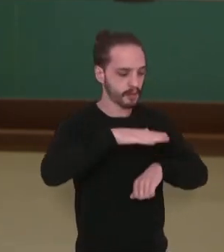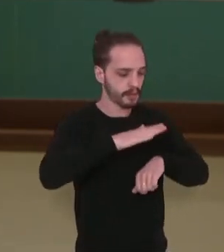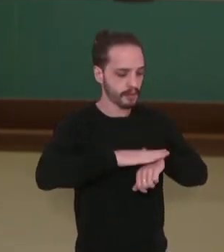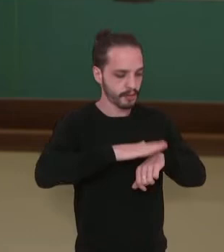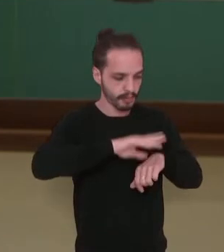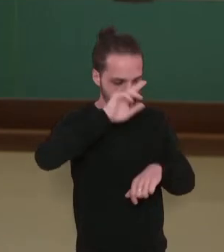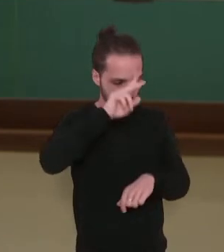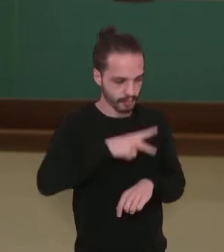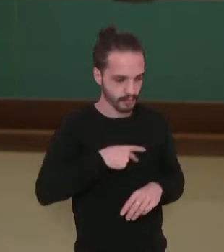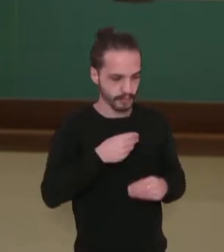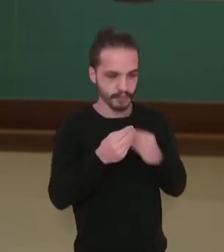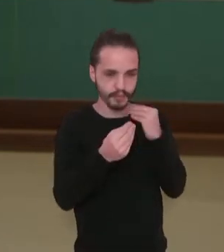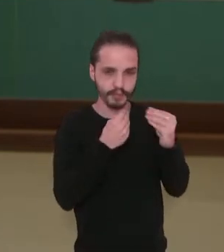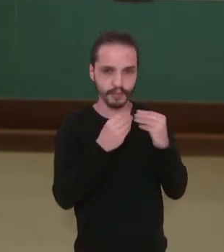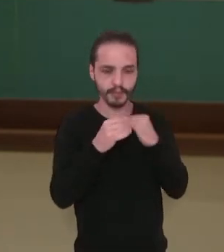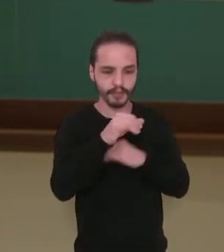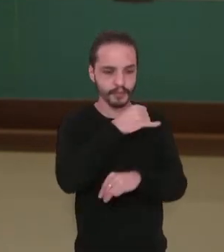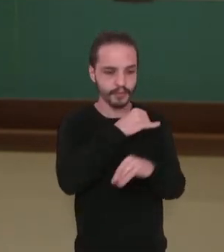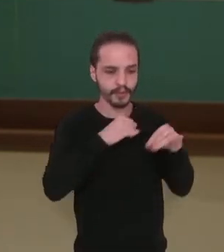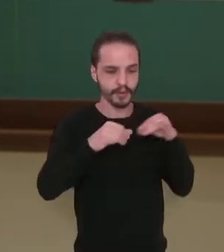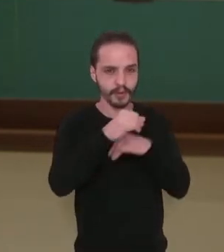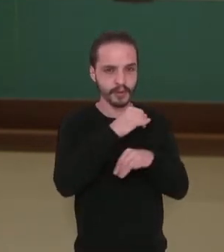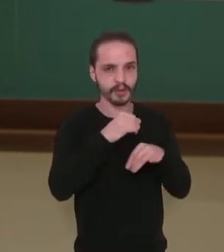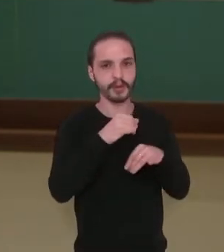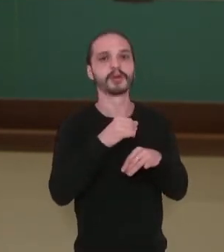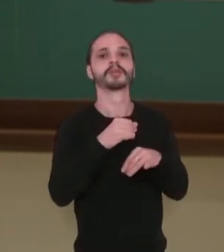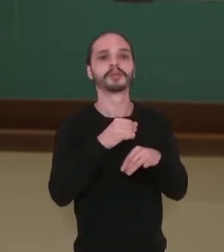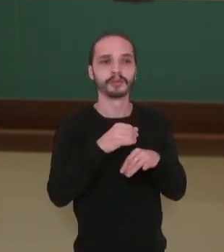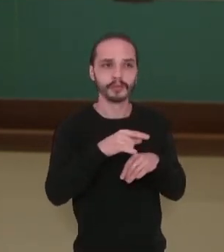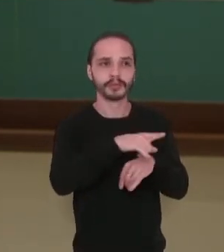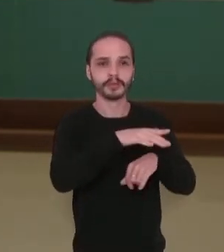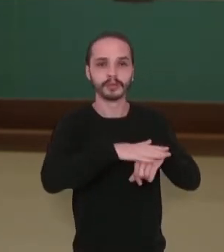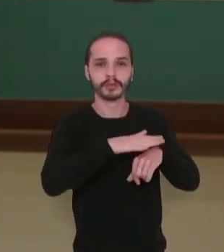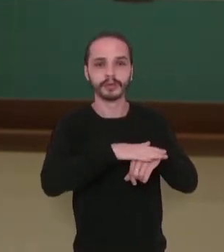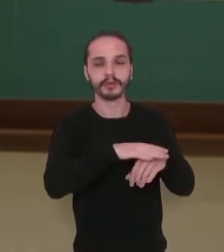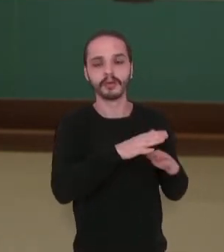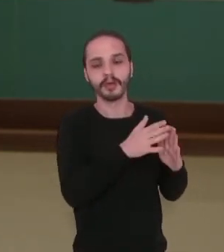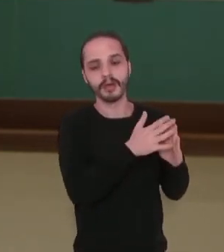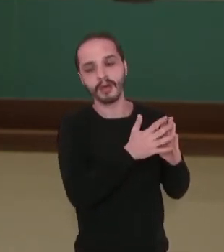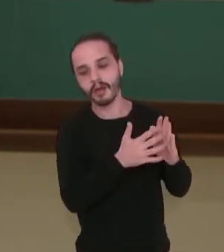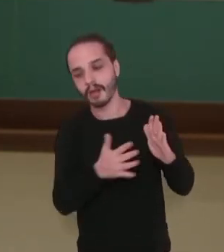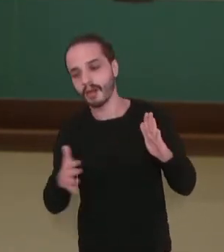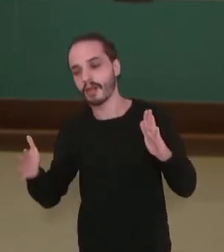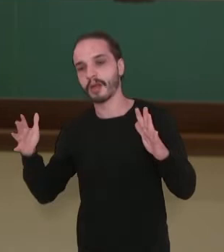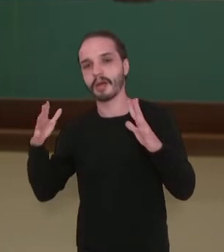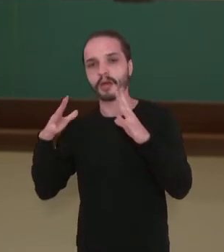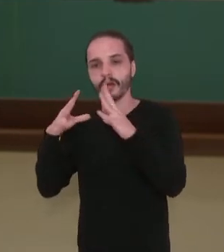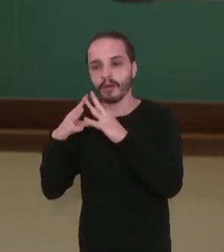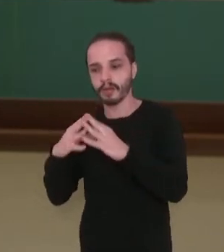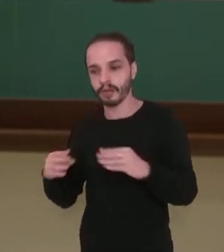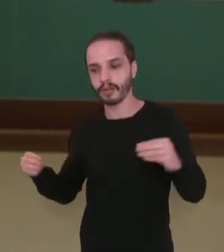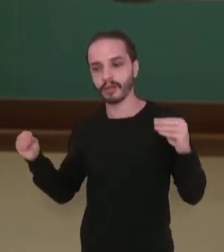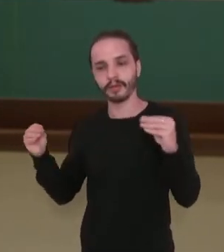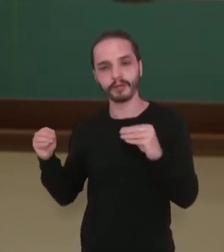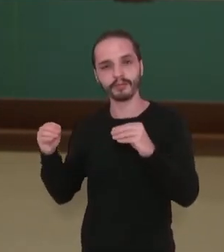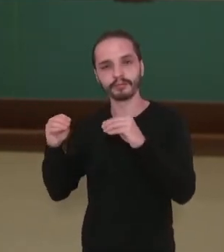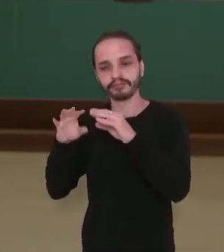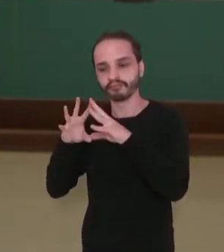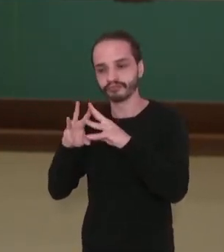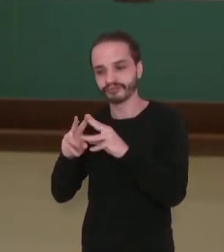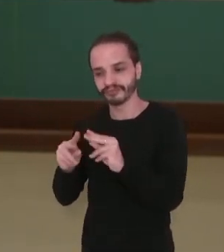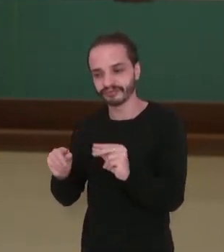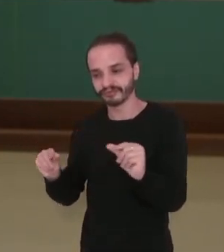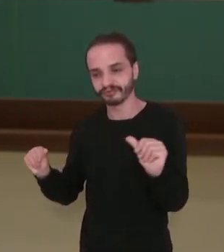autótrofos, né? Que são os produtores de alimento, encerrando ali então com os